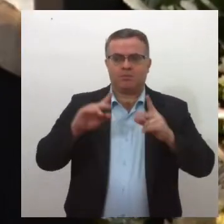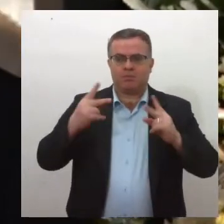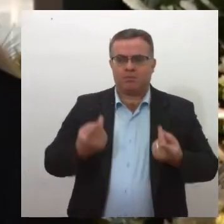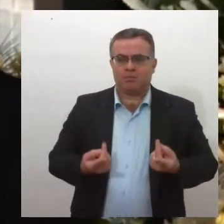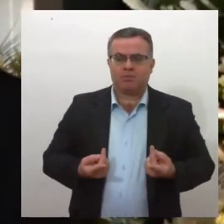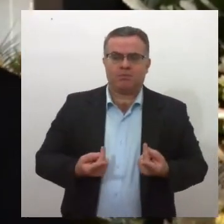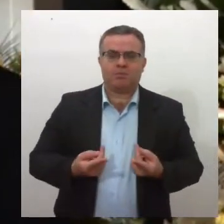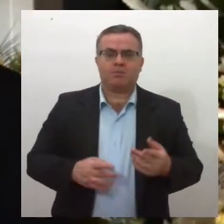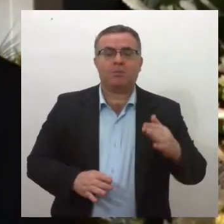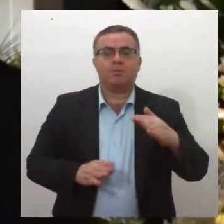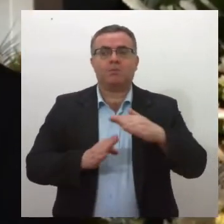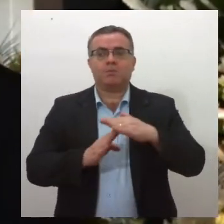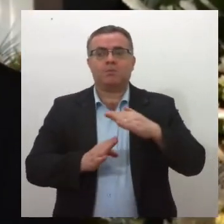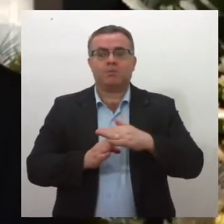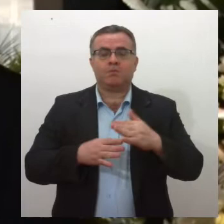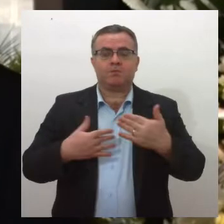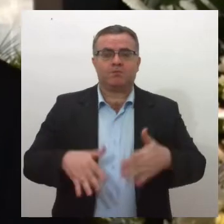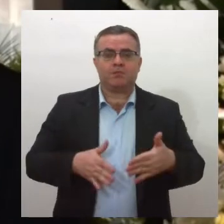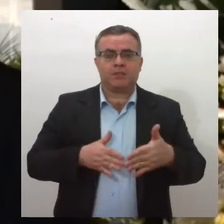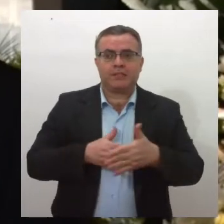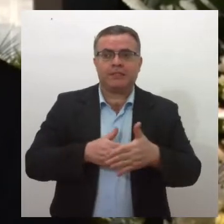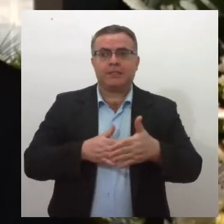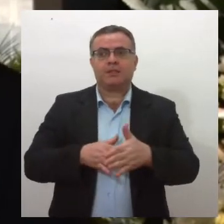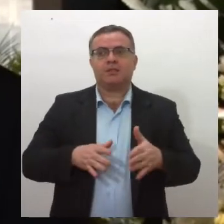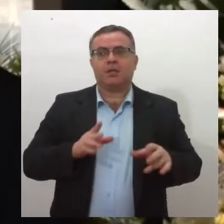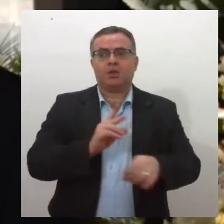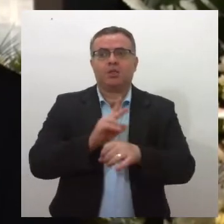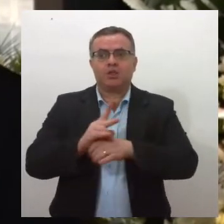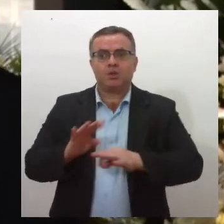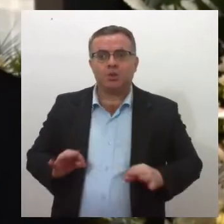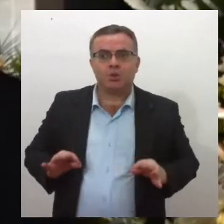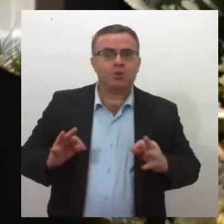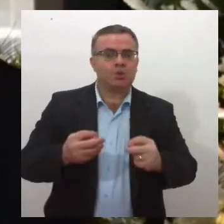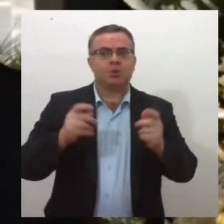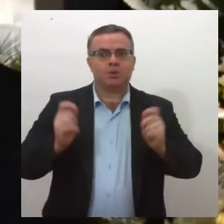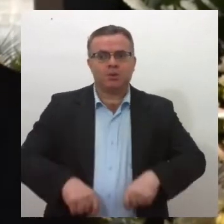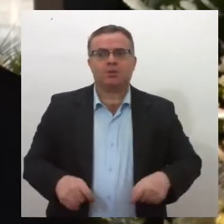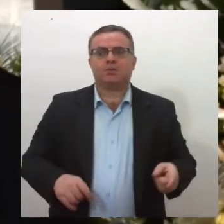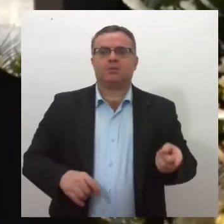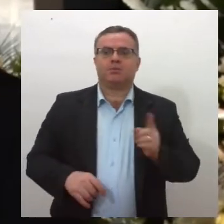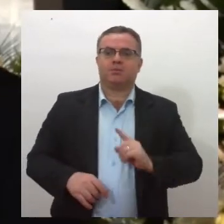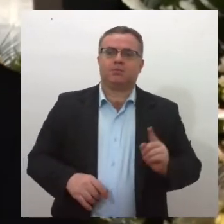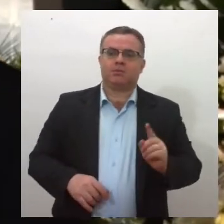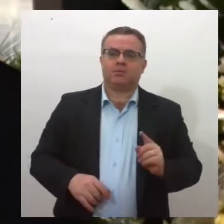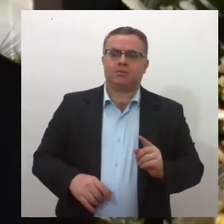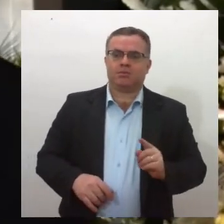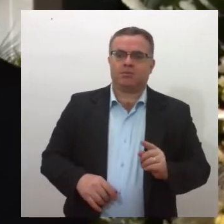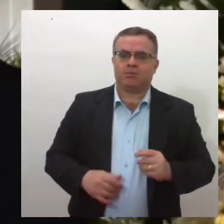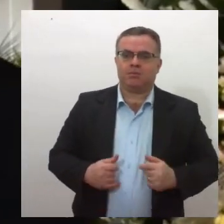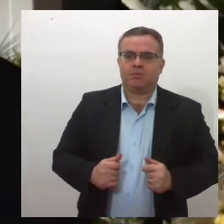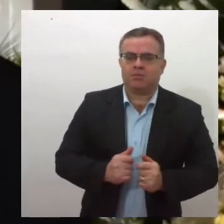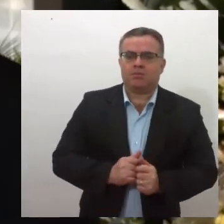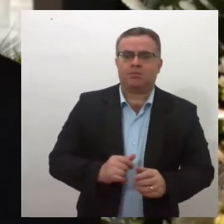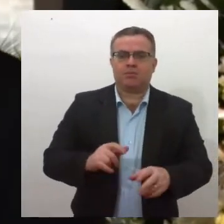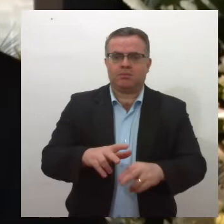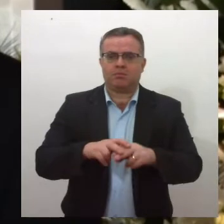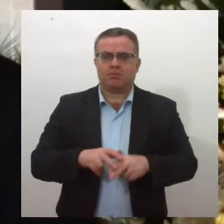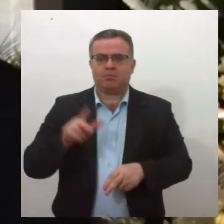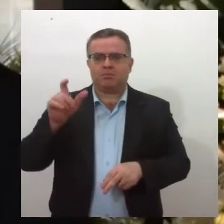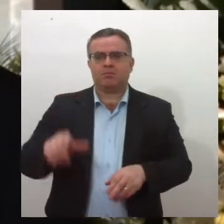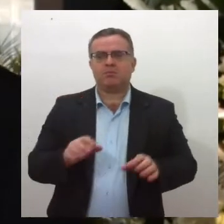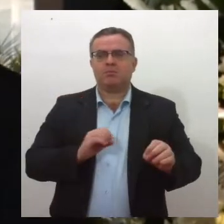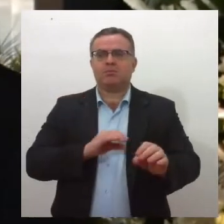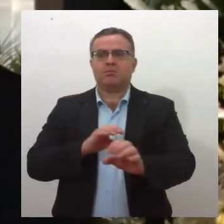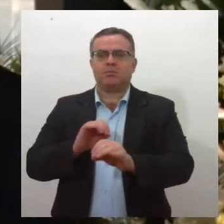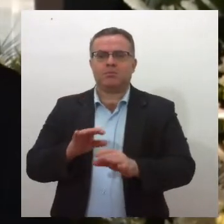tem limitações e que não pode atender a todas as demandas que chegam até a gente. Então aquilo foi confortante